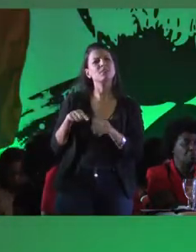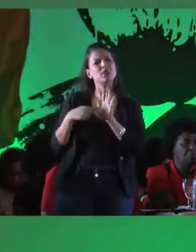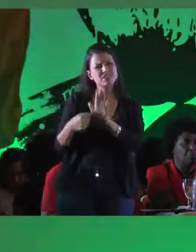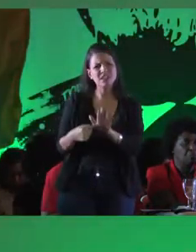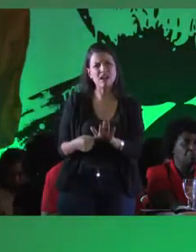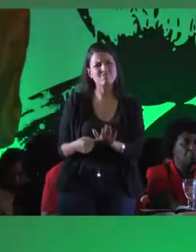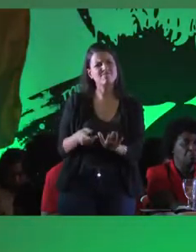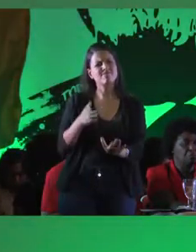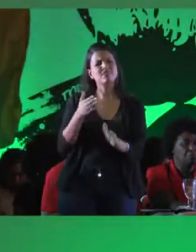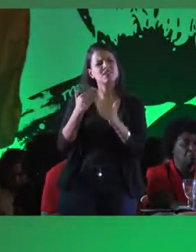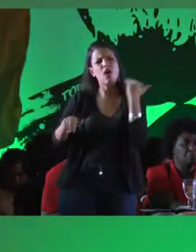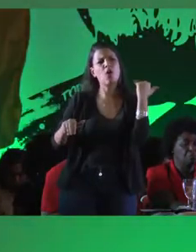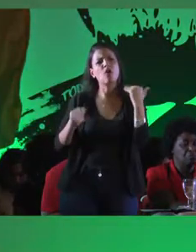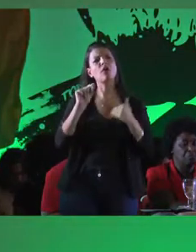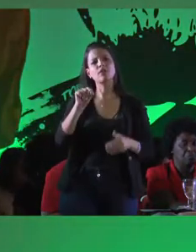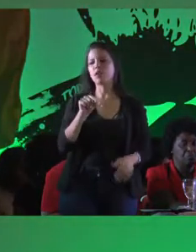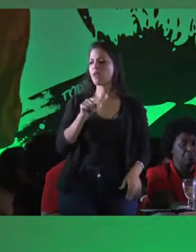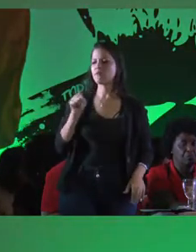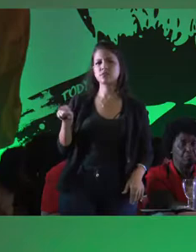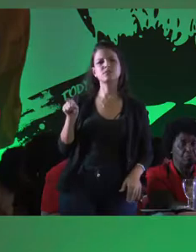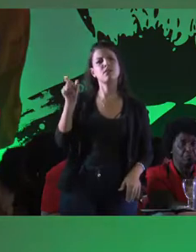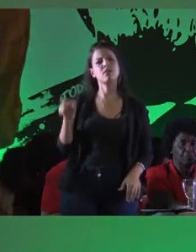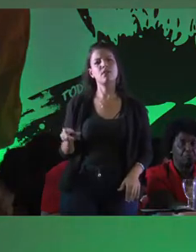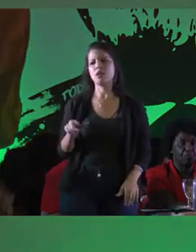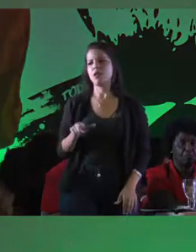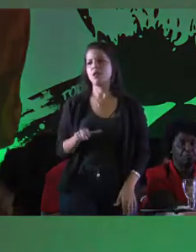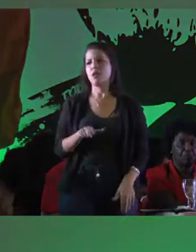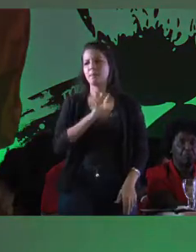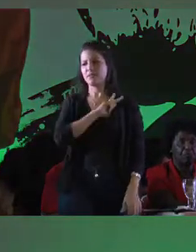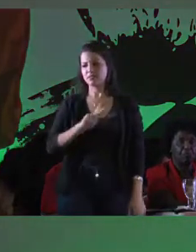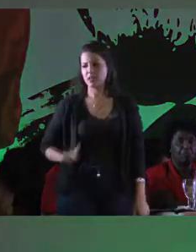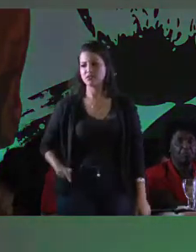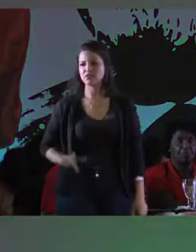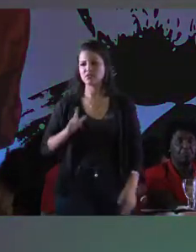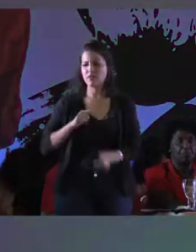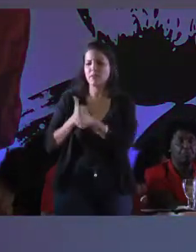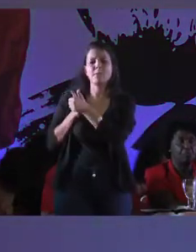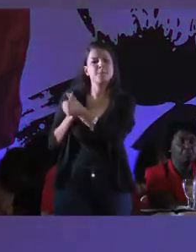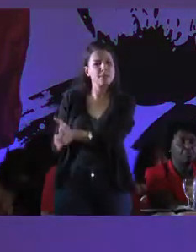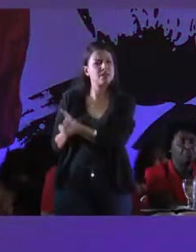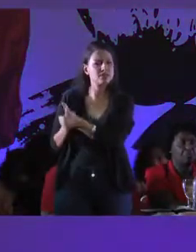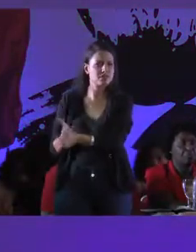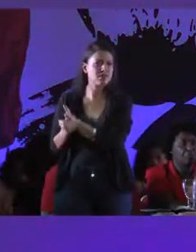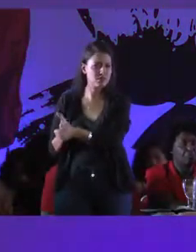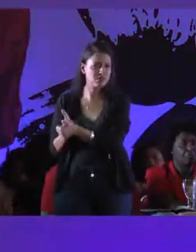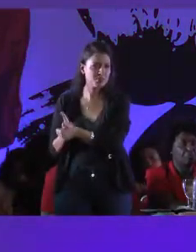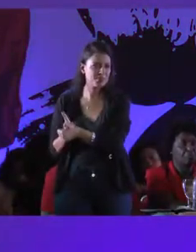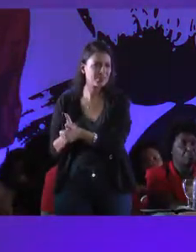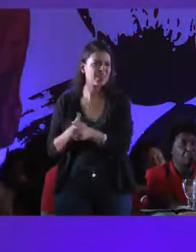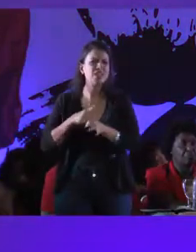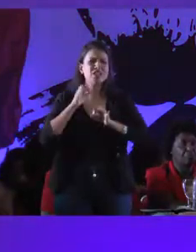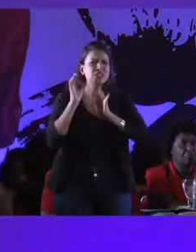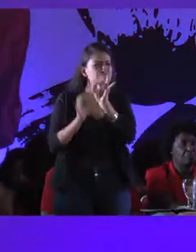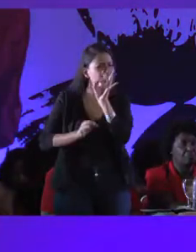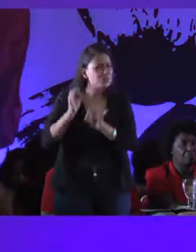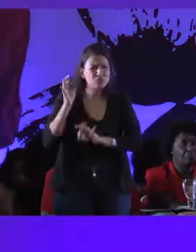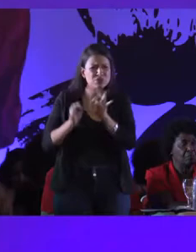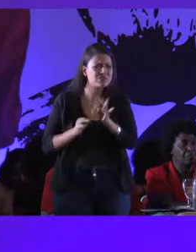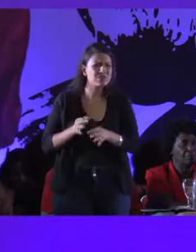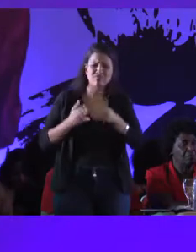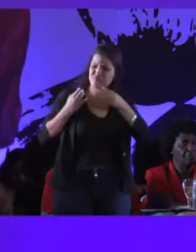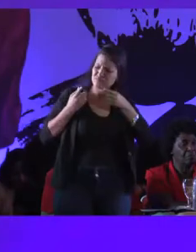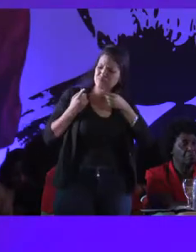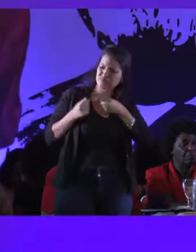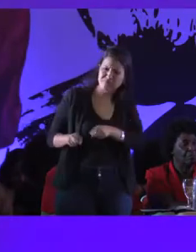que o senhor vem sofrendo nesse país. Não é possível a injustiça que se coloca em cima do presidente Lula.